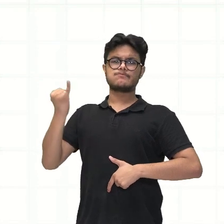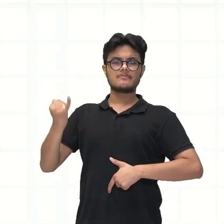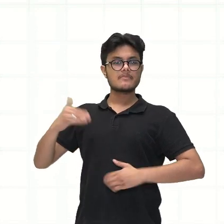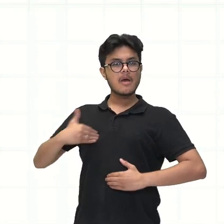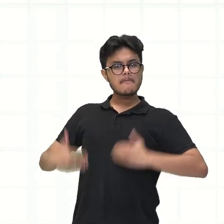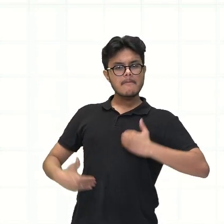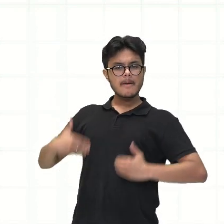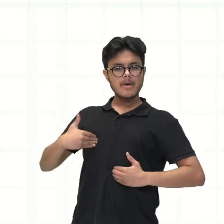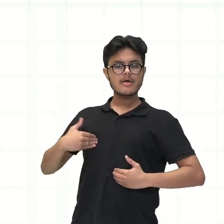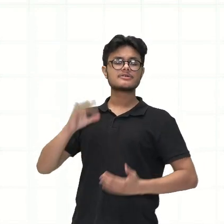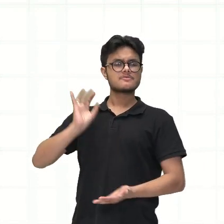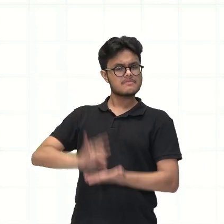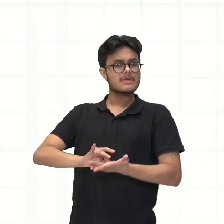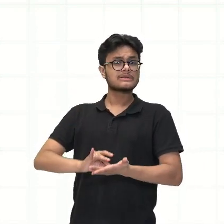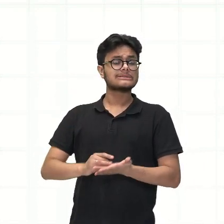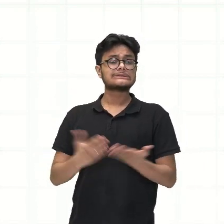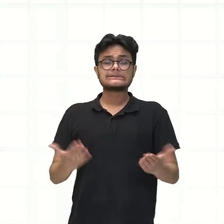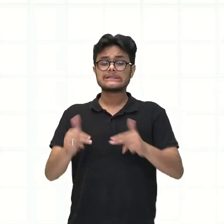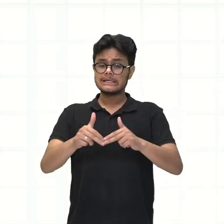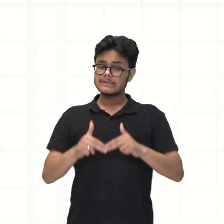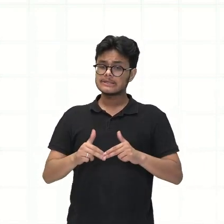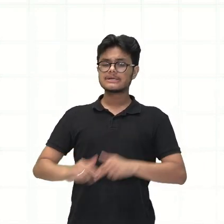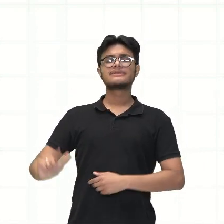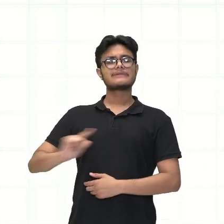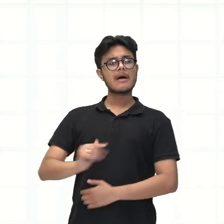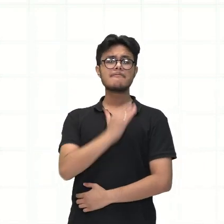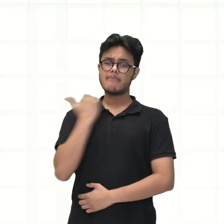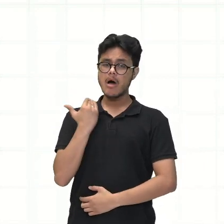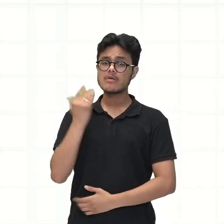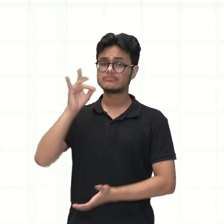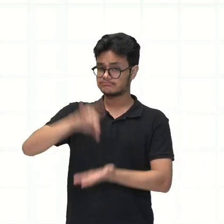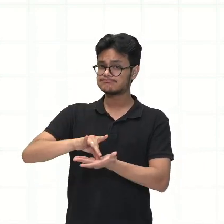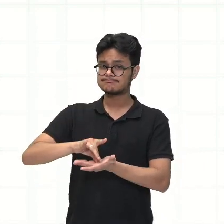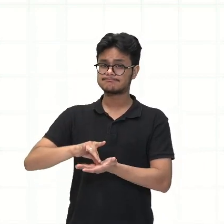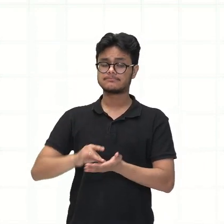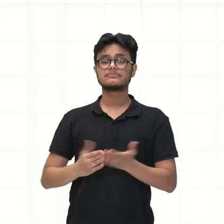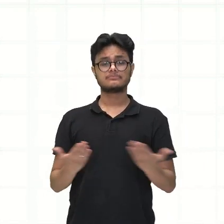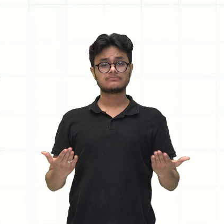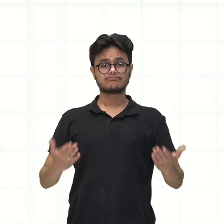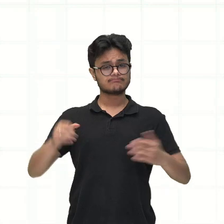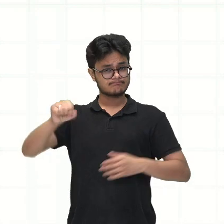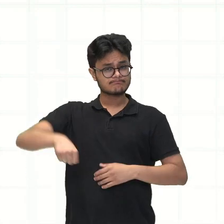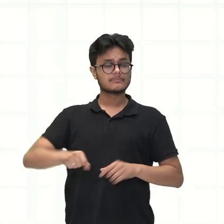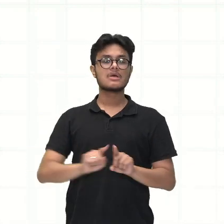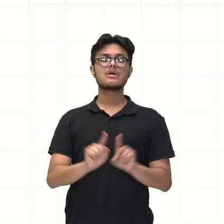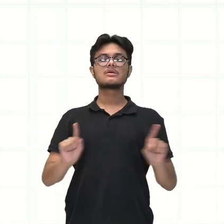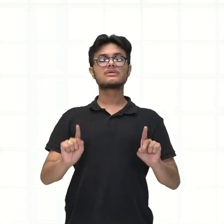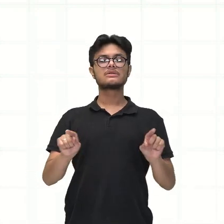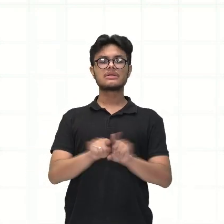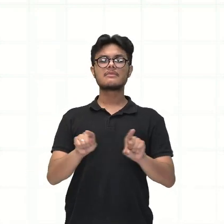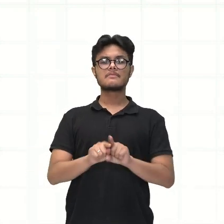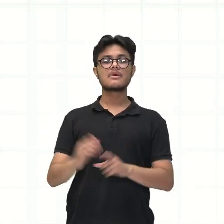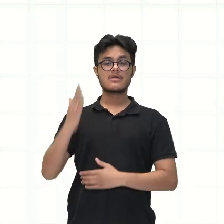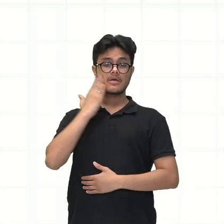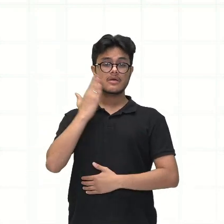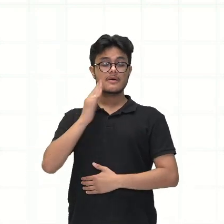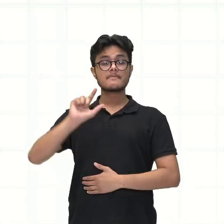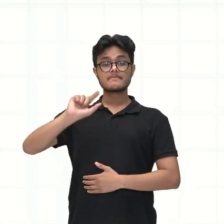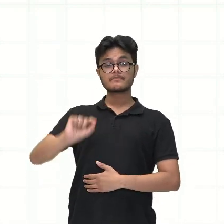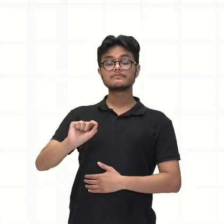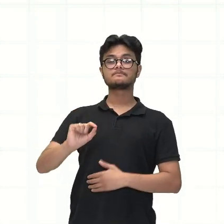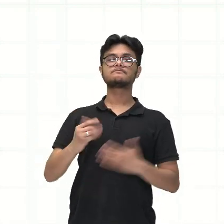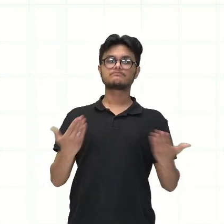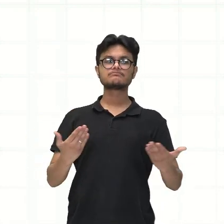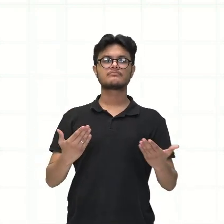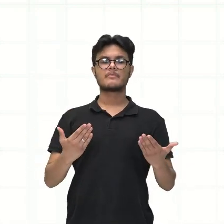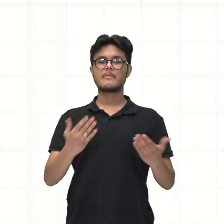corpo, certo? Então, ela pode levar, sim, à morte. E aí nós vimos que a maioria desses casos